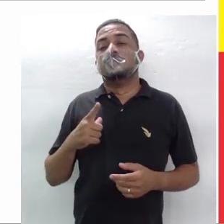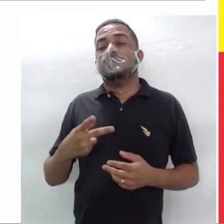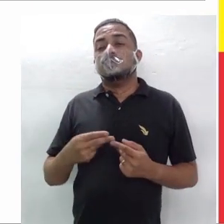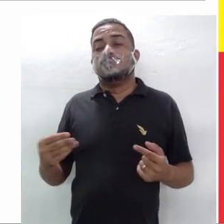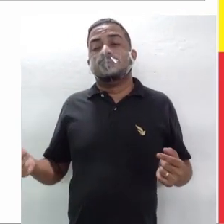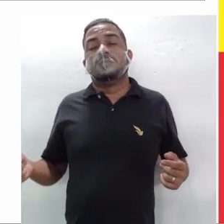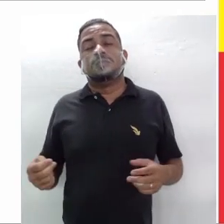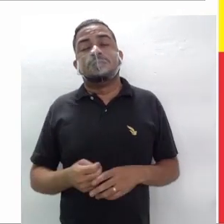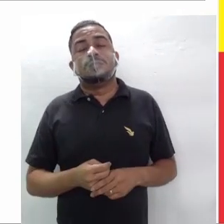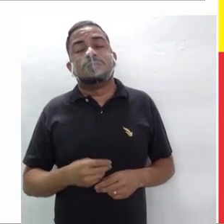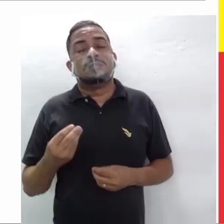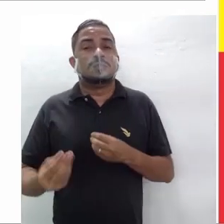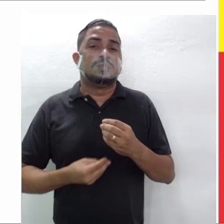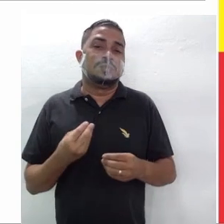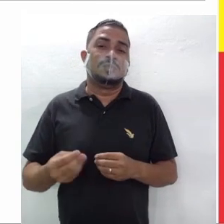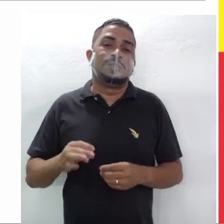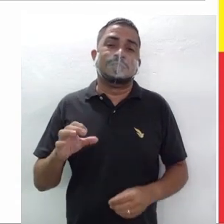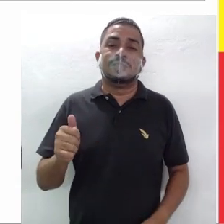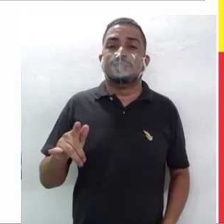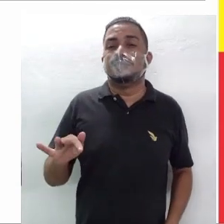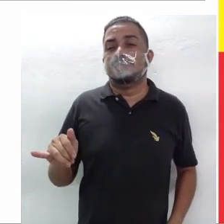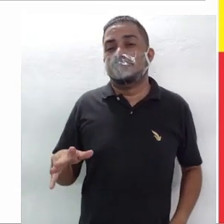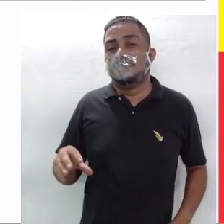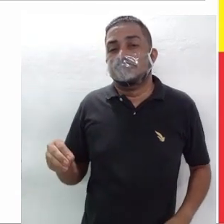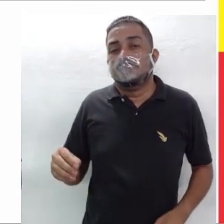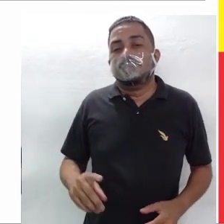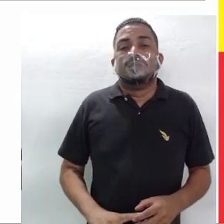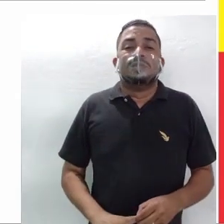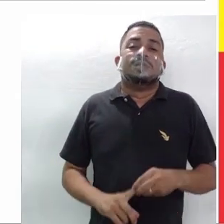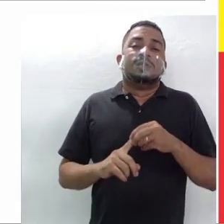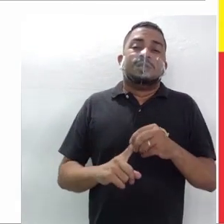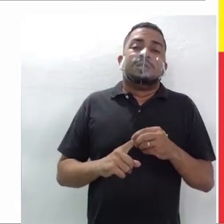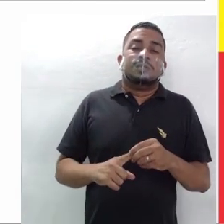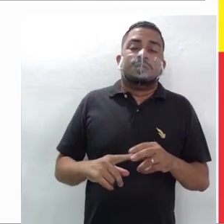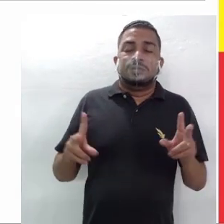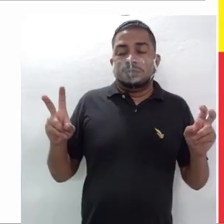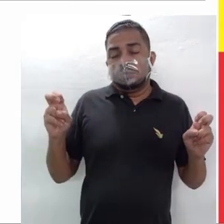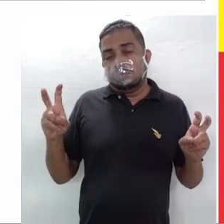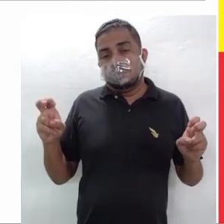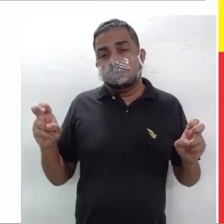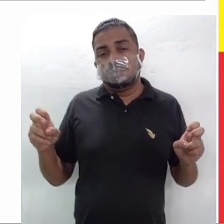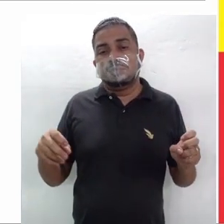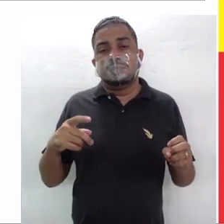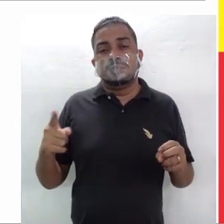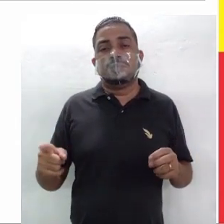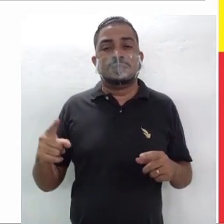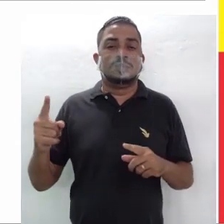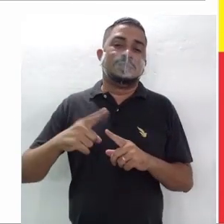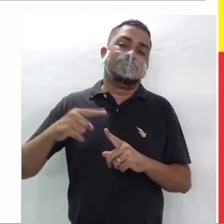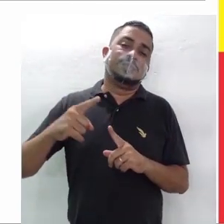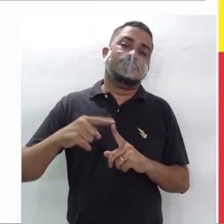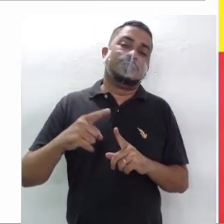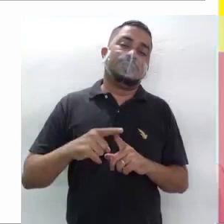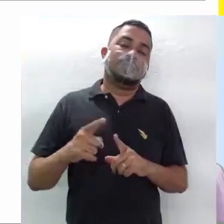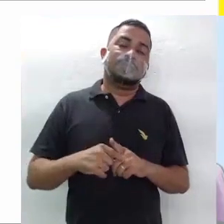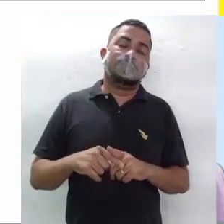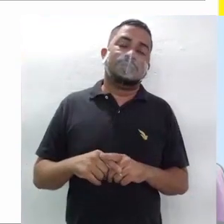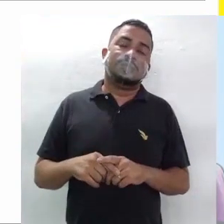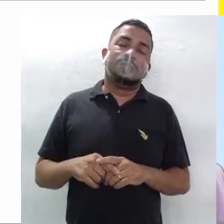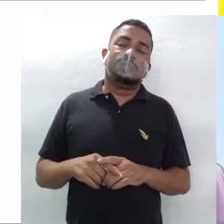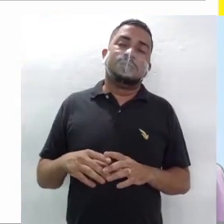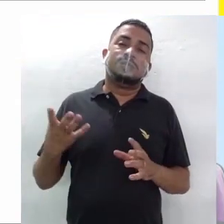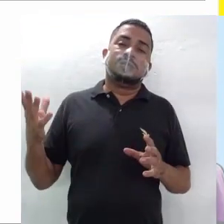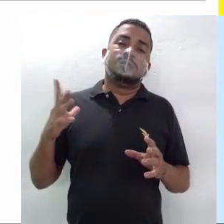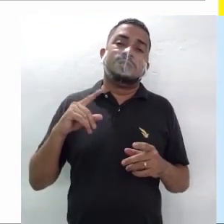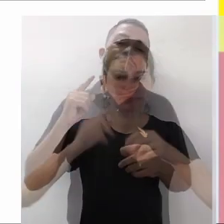caso do petróleo e os seus derivados, como carvão mineral, é o principal causador desse tipo